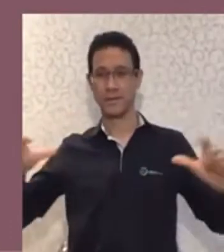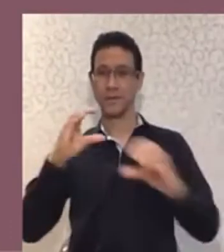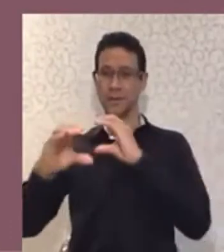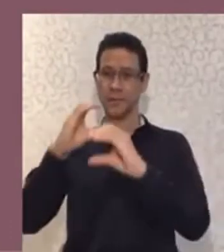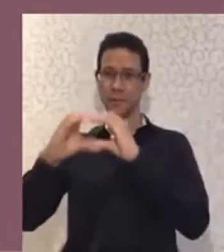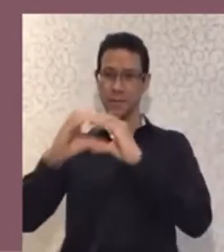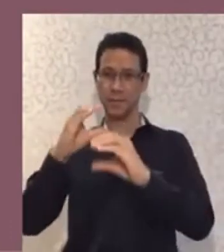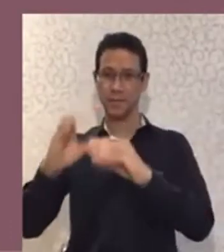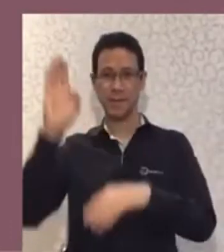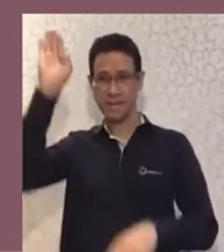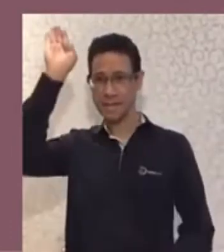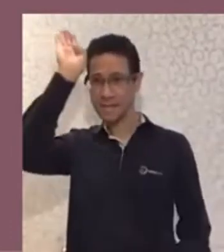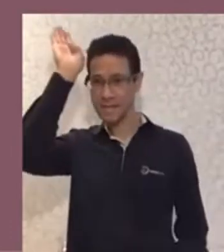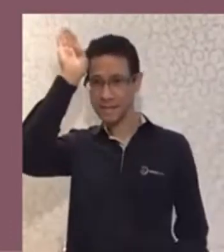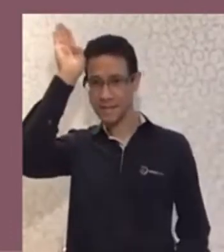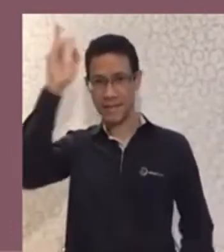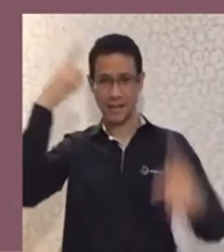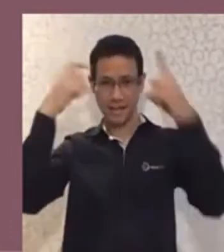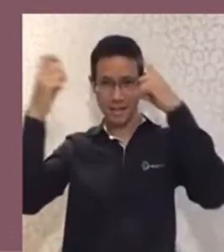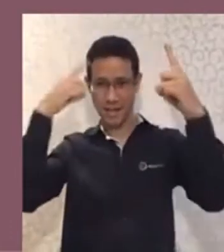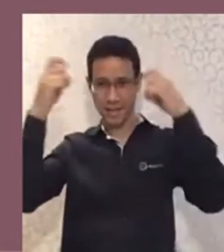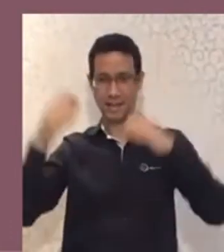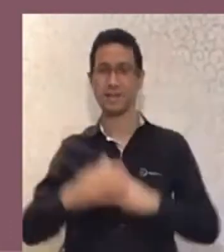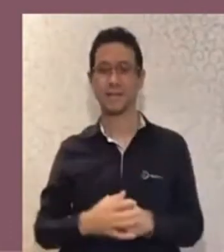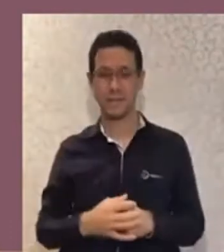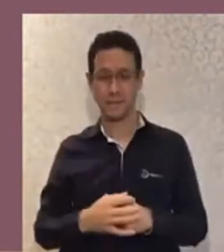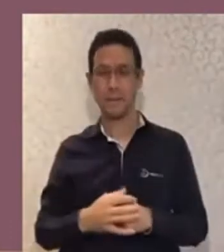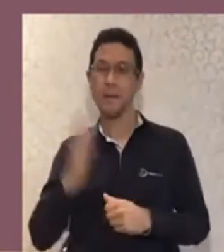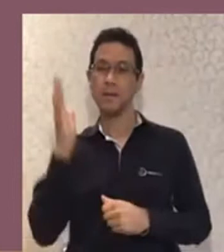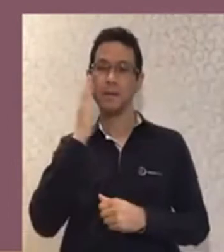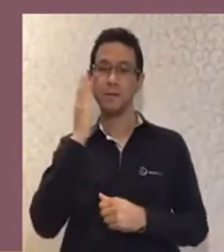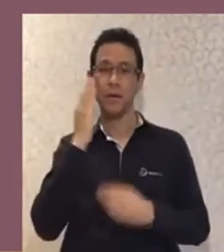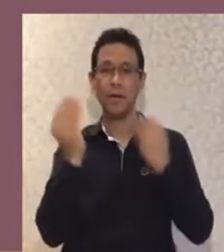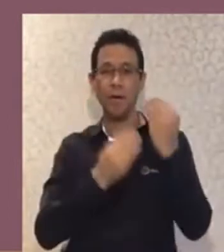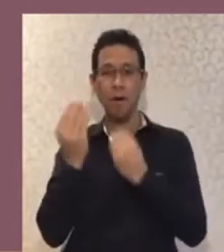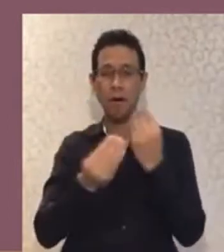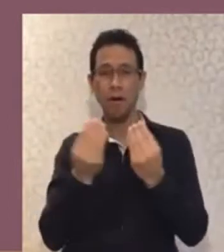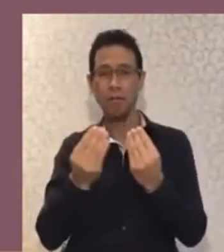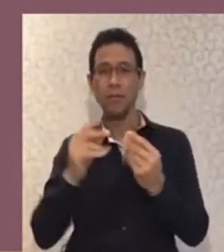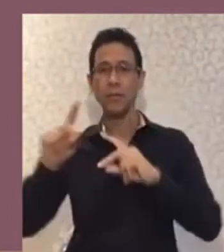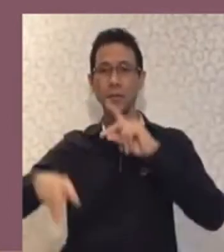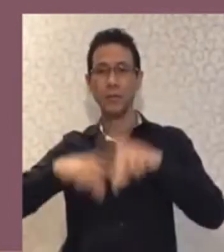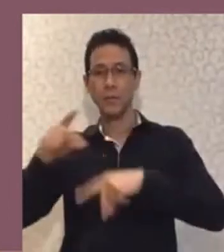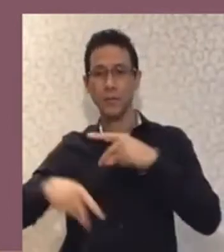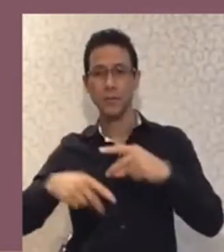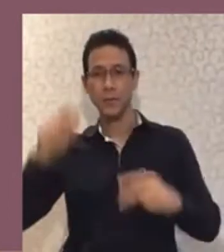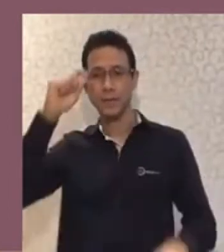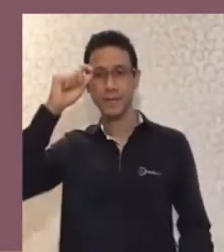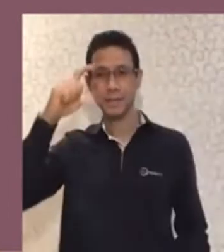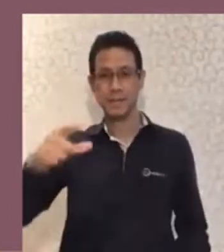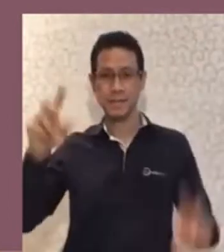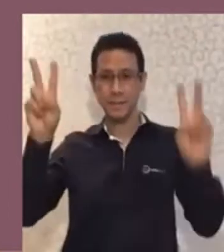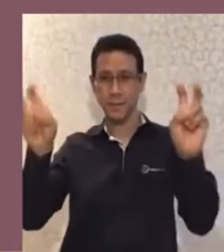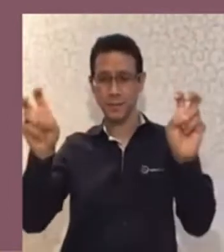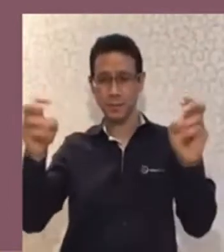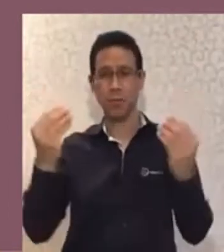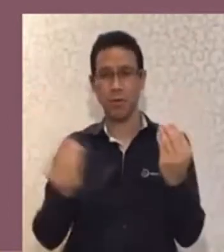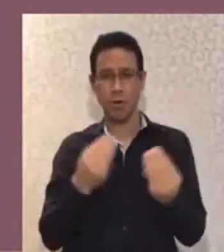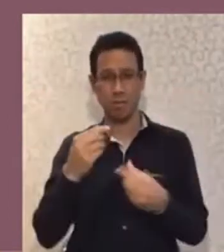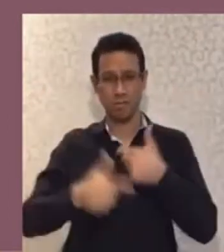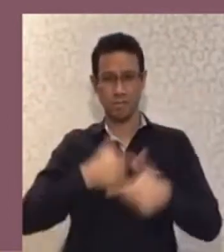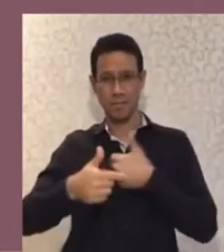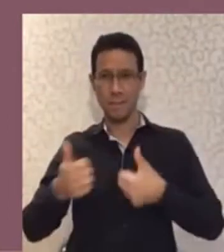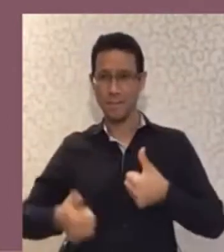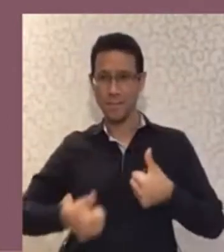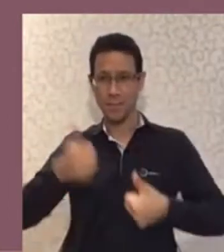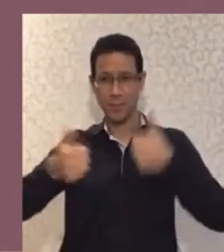o nosso alcance, quais os assuntos de interesse e como podemos aprimorar o nosso trabalho. Hoje, o